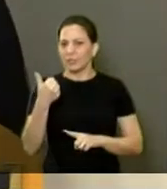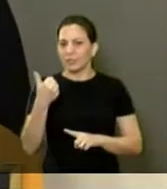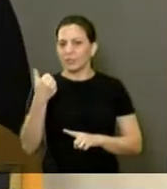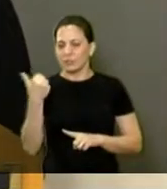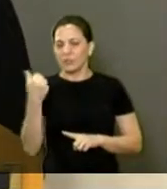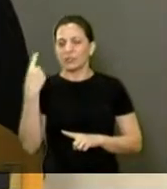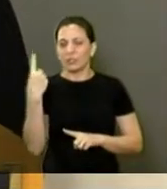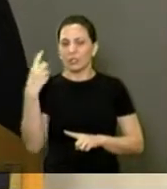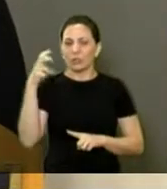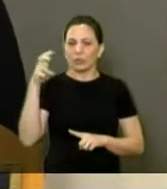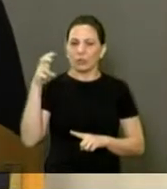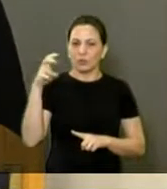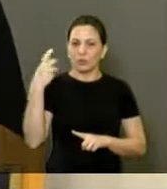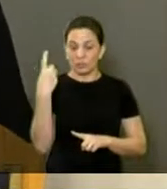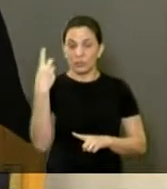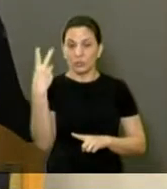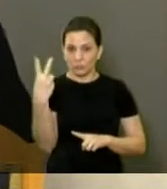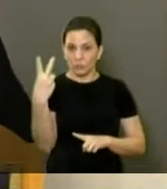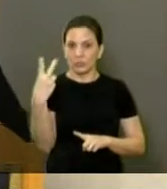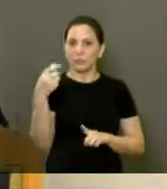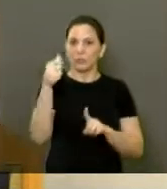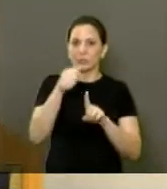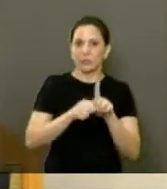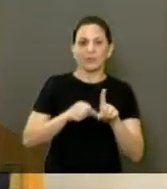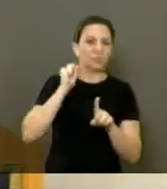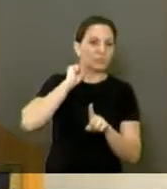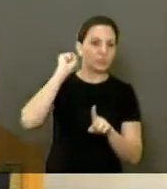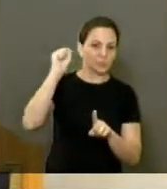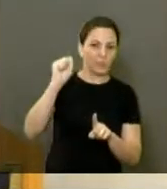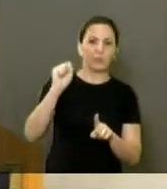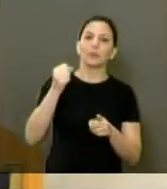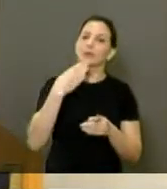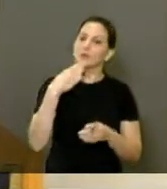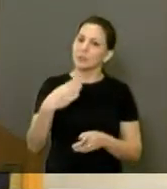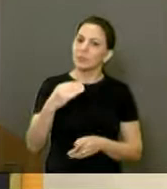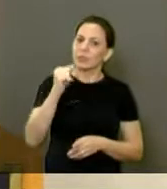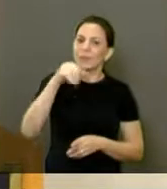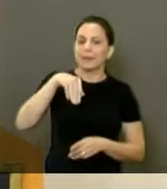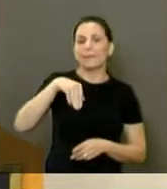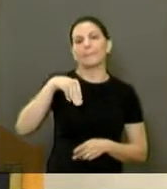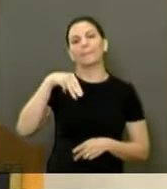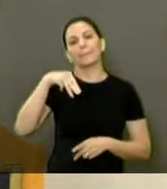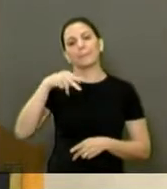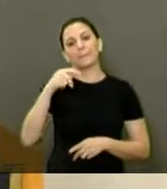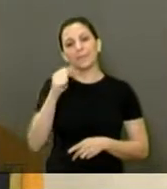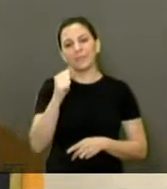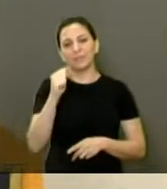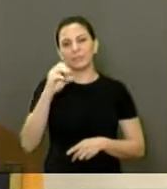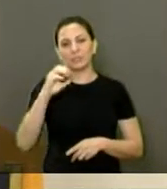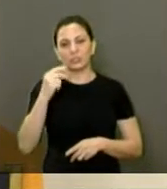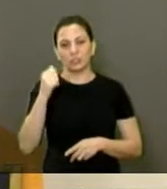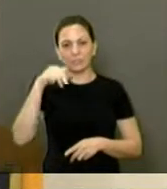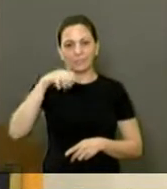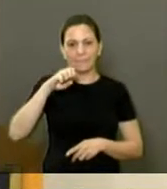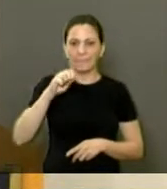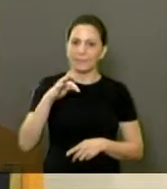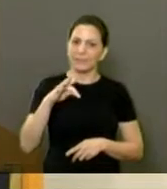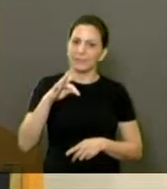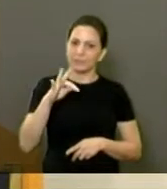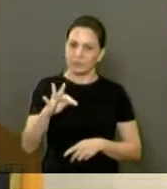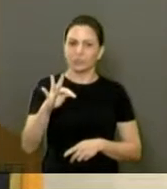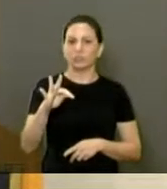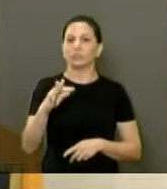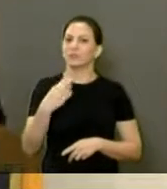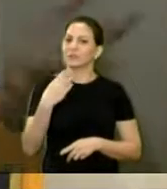marcado pedindo o impeachment da Dilma. Não temos elementos jurídicos para um impeachment no país, nesse